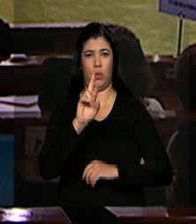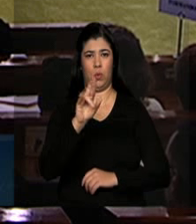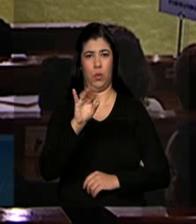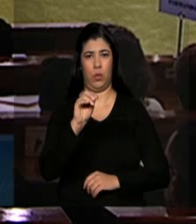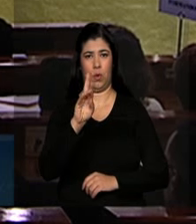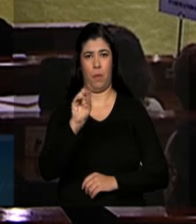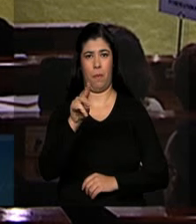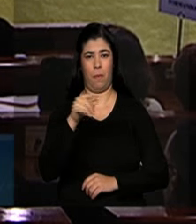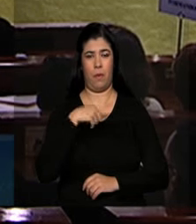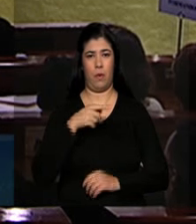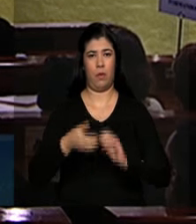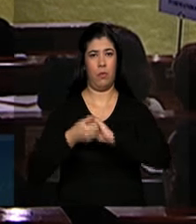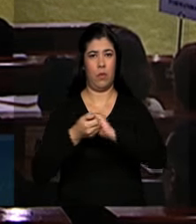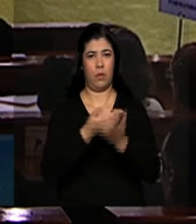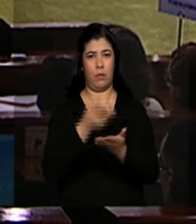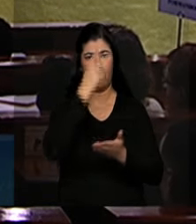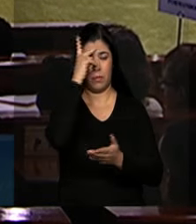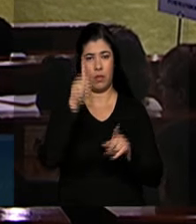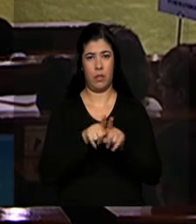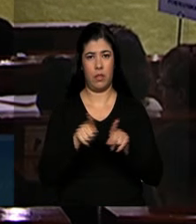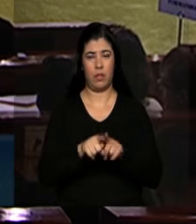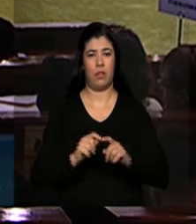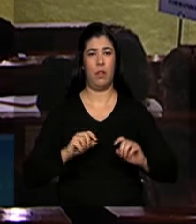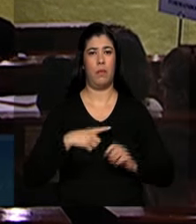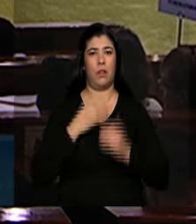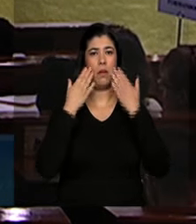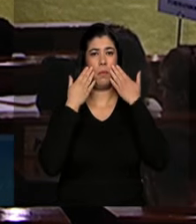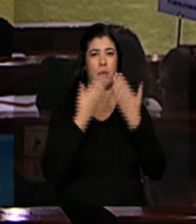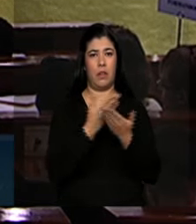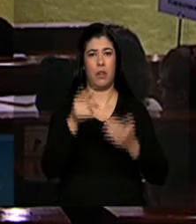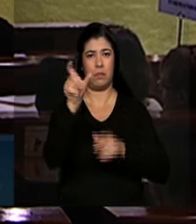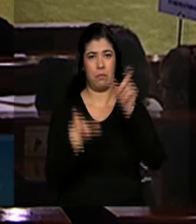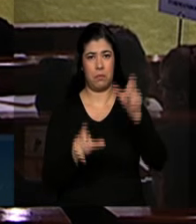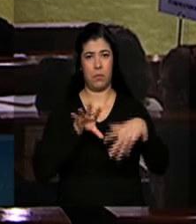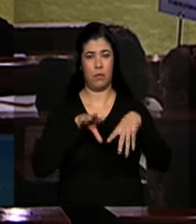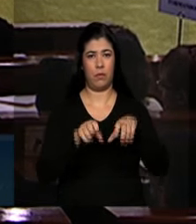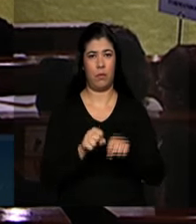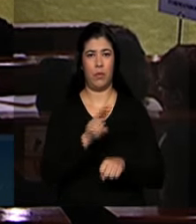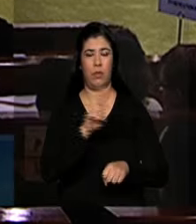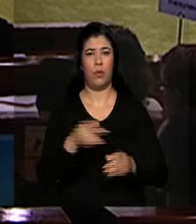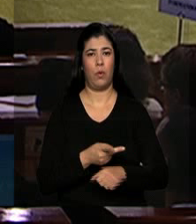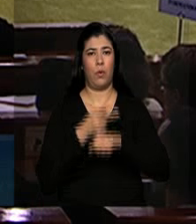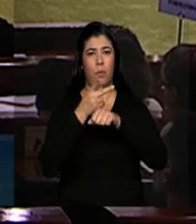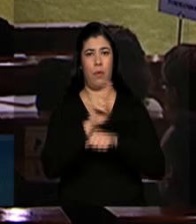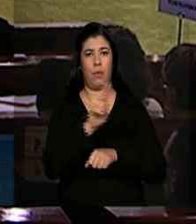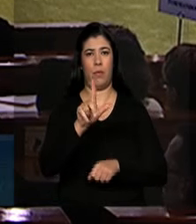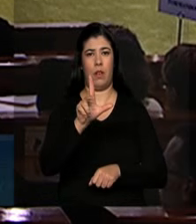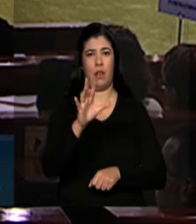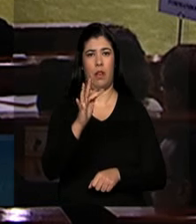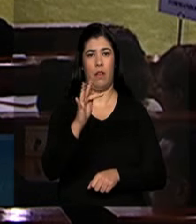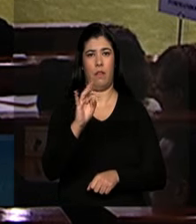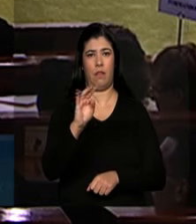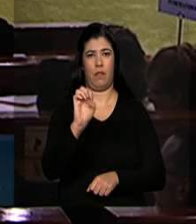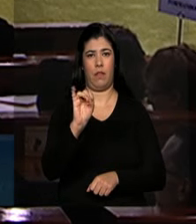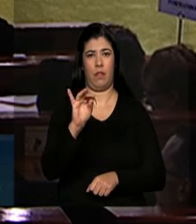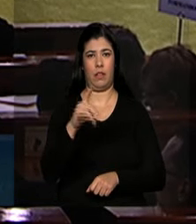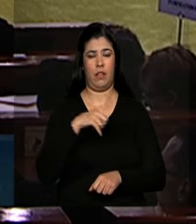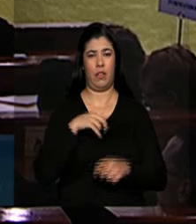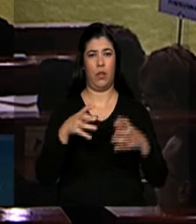a apresentação dos formandos agraciados com os prêmios Lafayette de Carvalho e Silva e Rio Branco,